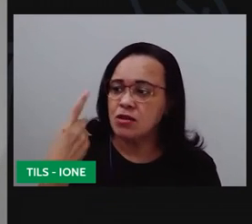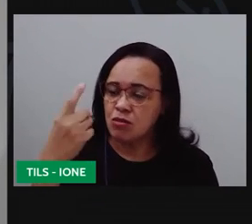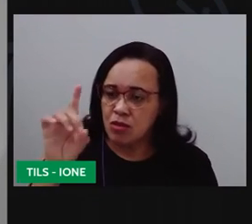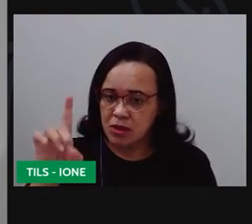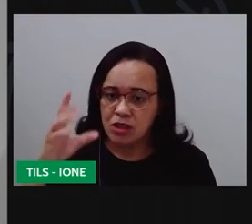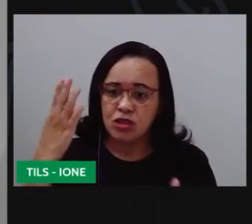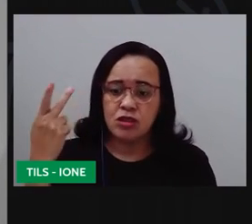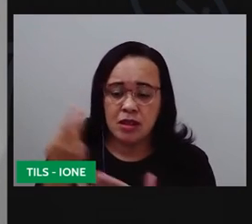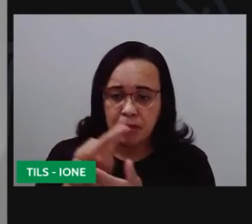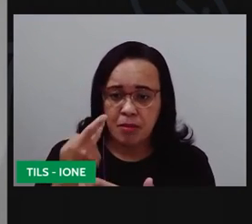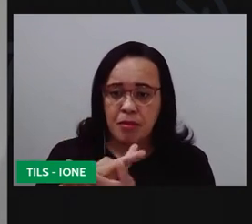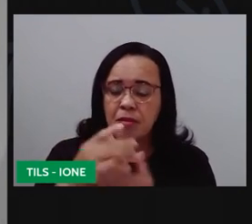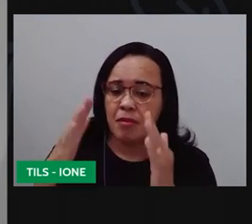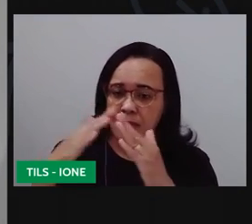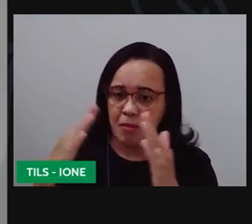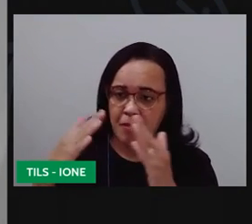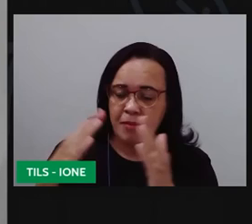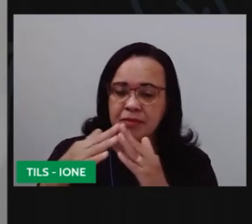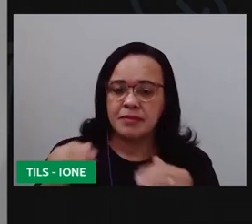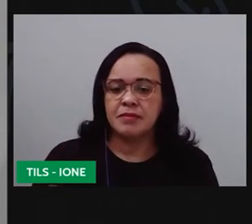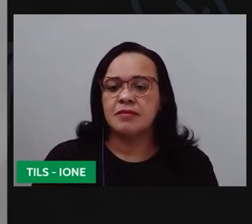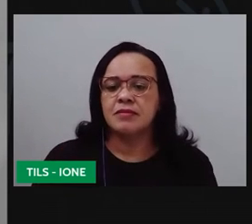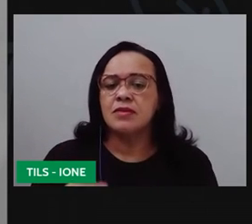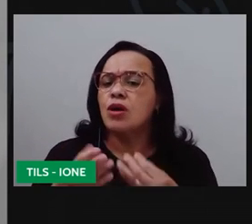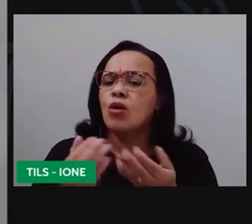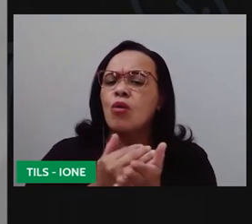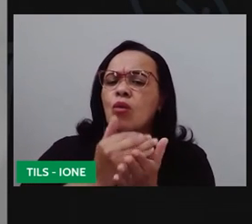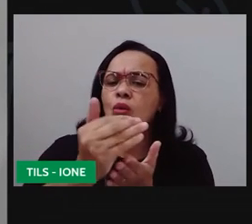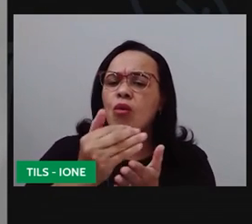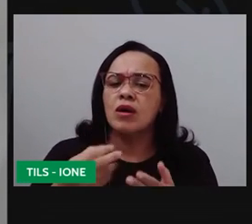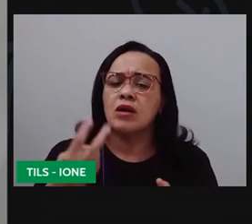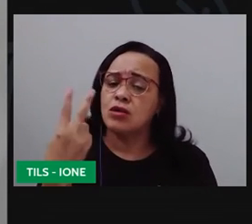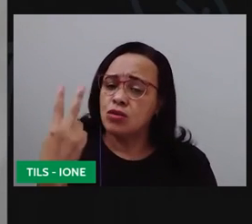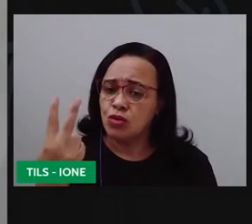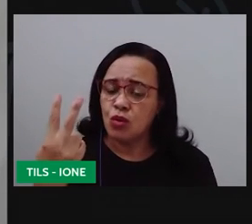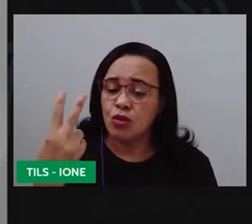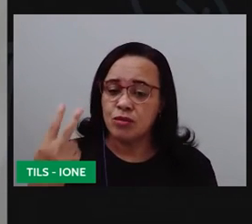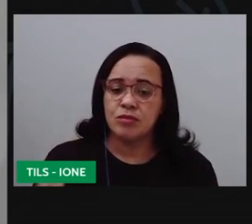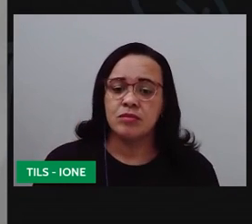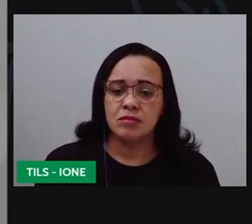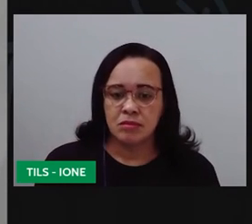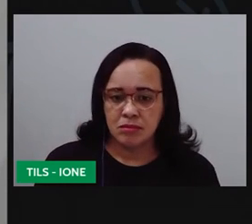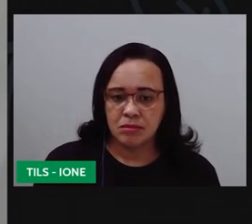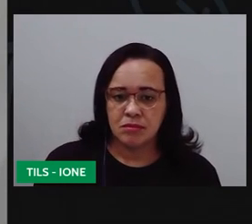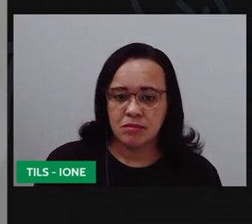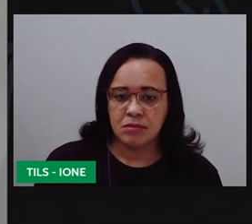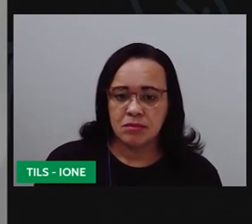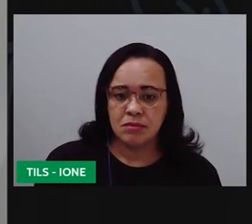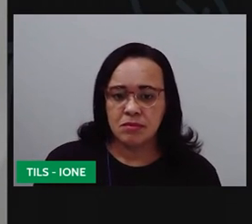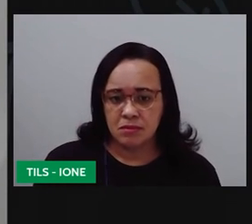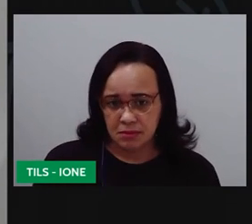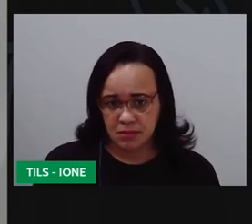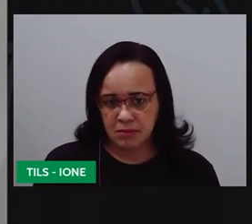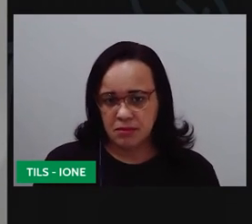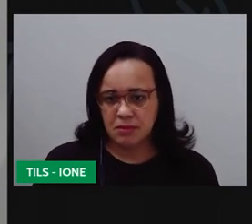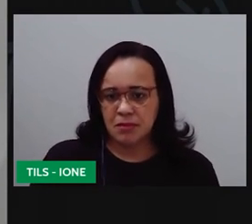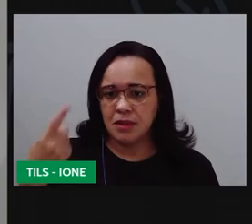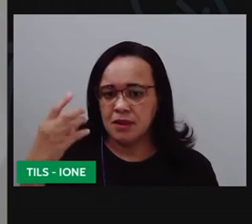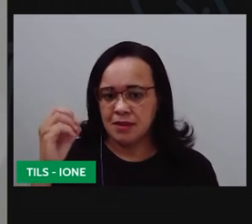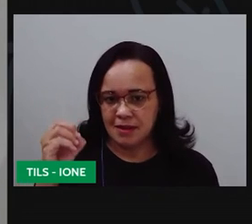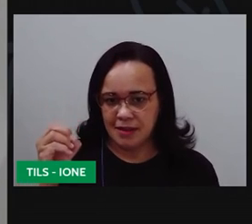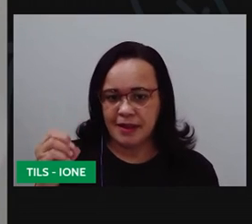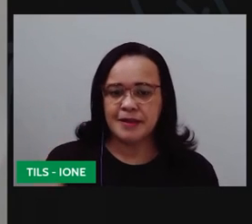pronto eu já assumir Sobrou quanto aqui dois não foi isso porque ó vou dar certinho aqui subiu